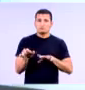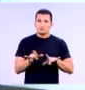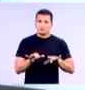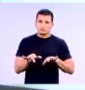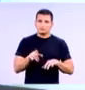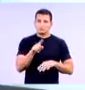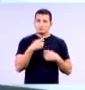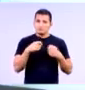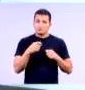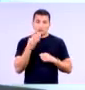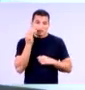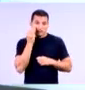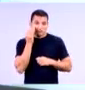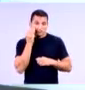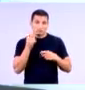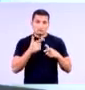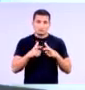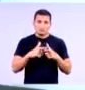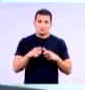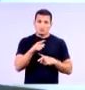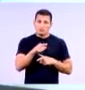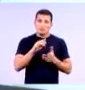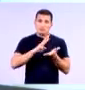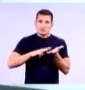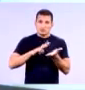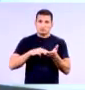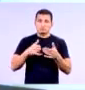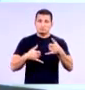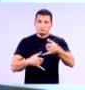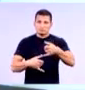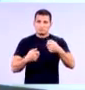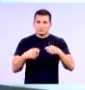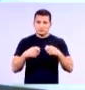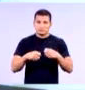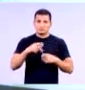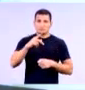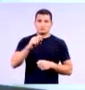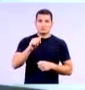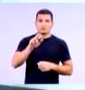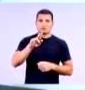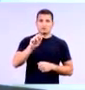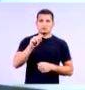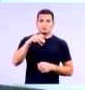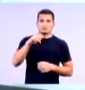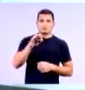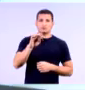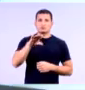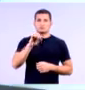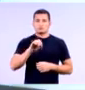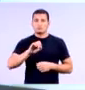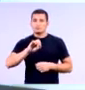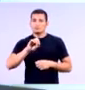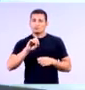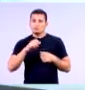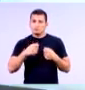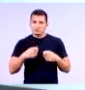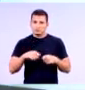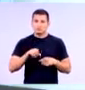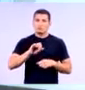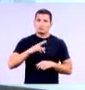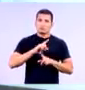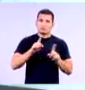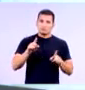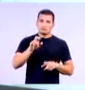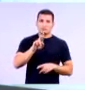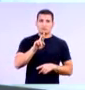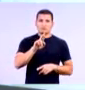analisar o problema para saber se o método precisa de parâmetro e para saber se o método precisa ou não de um retorno. E como é que a